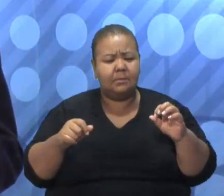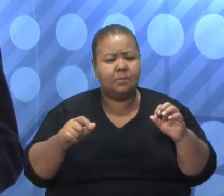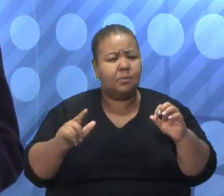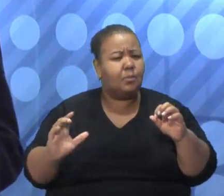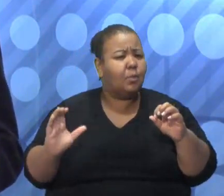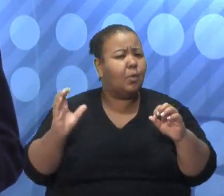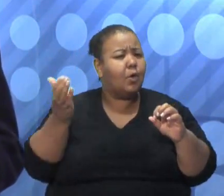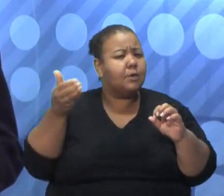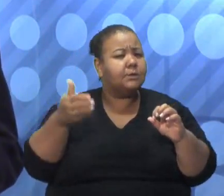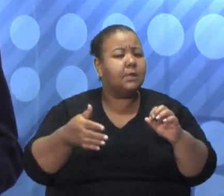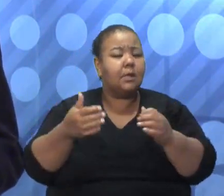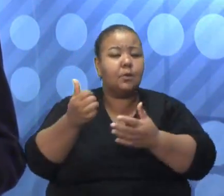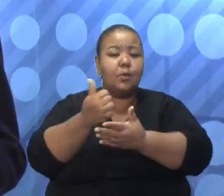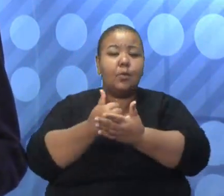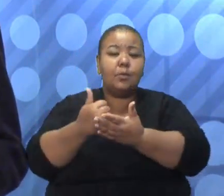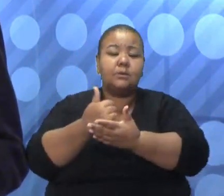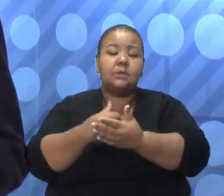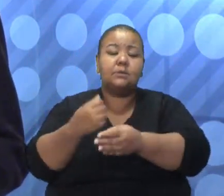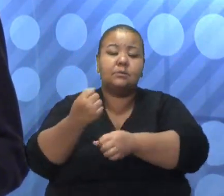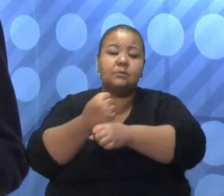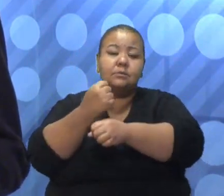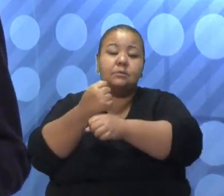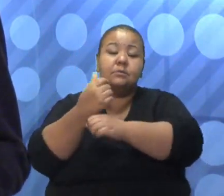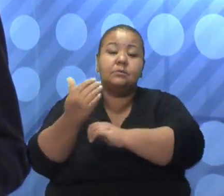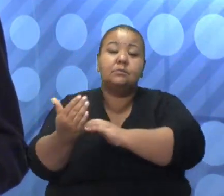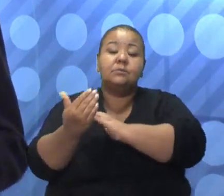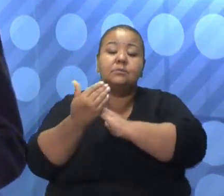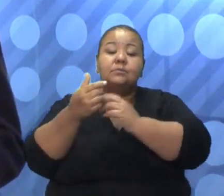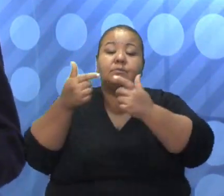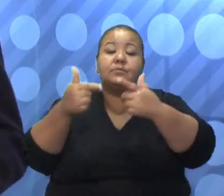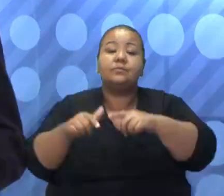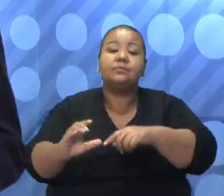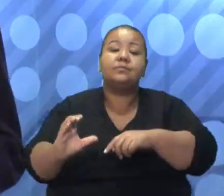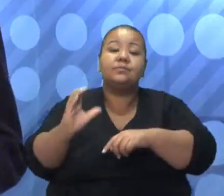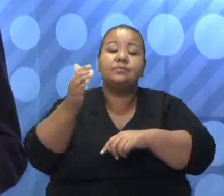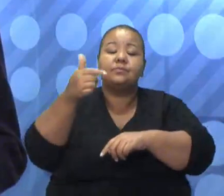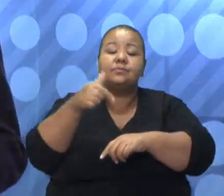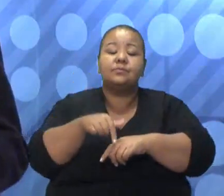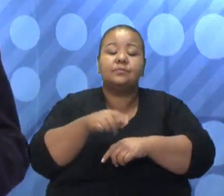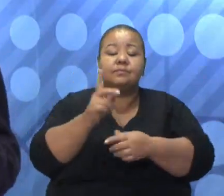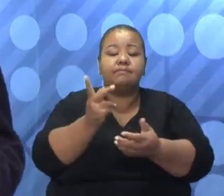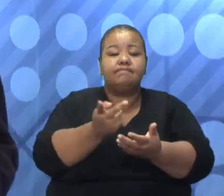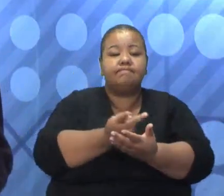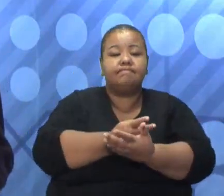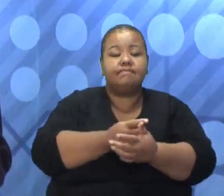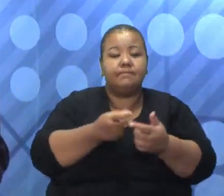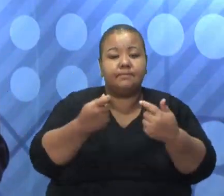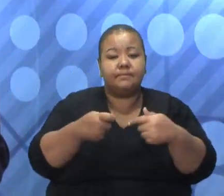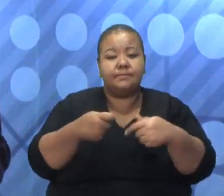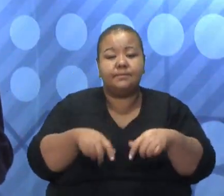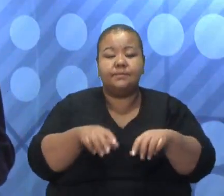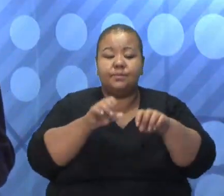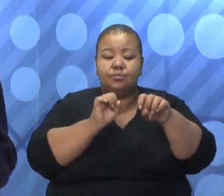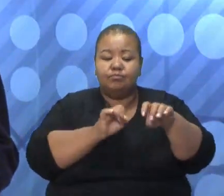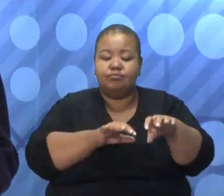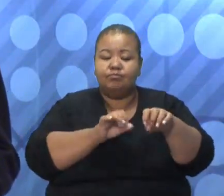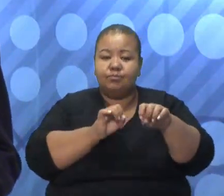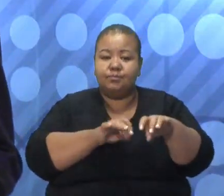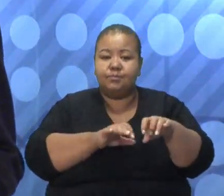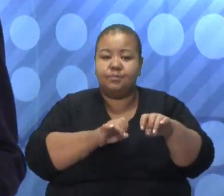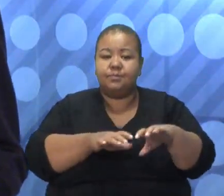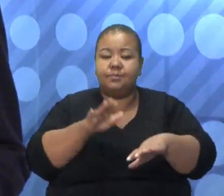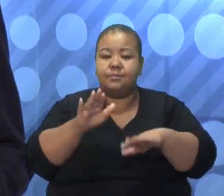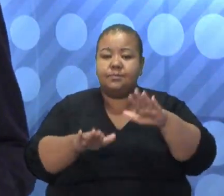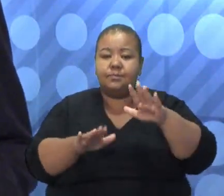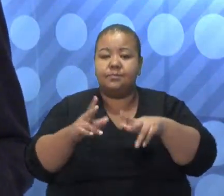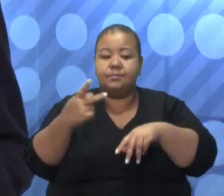O controle do processo produtivo vai me mostrar aonde estão acontecendo desvios ou falhas que precisam ser treinados. Né? Às vezes